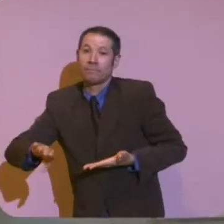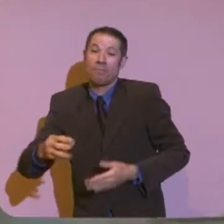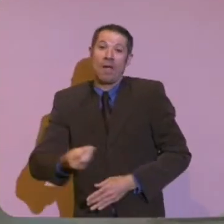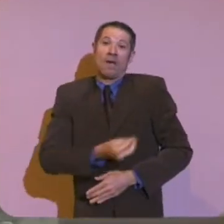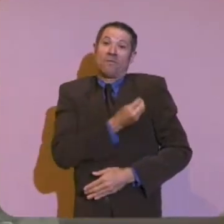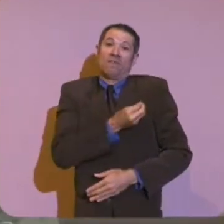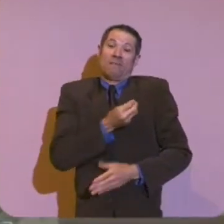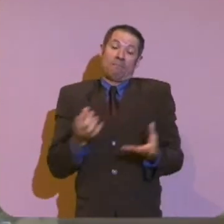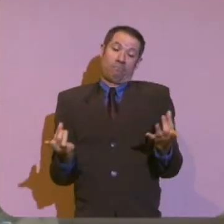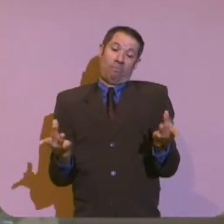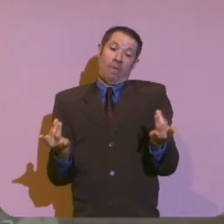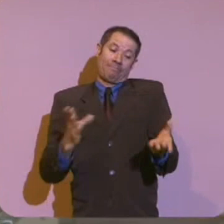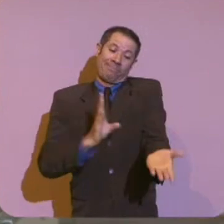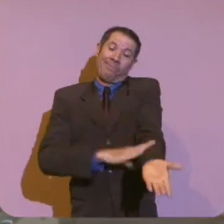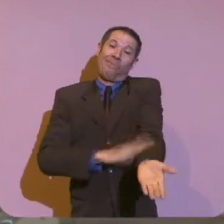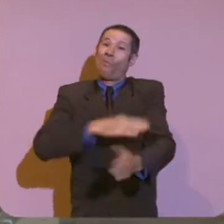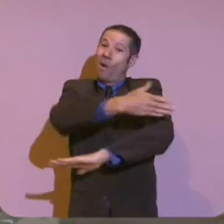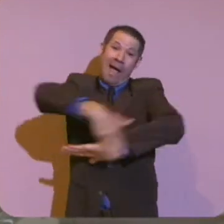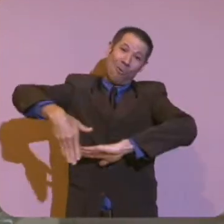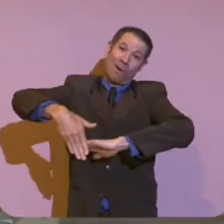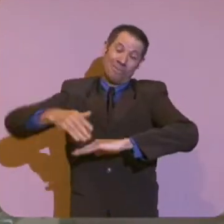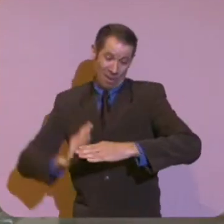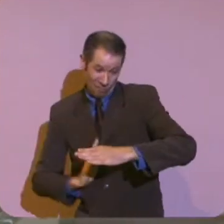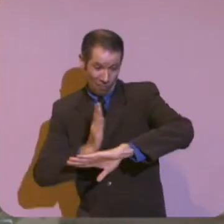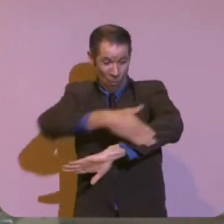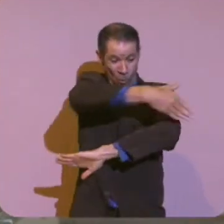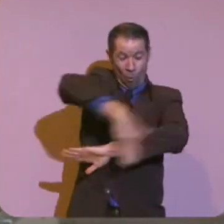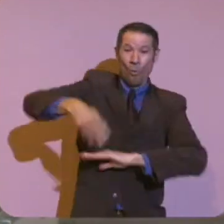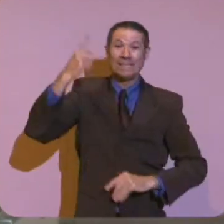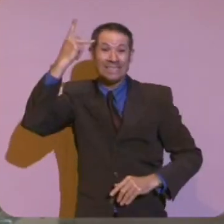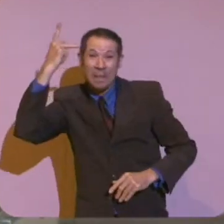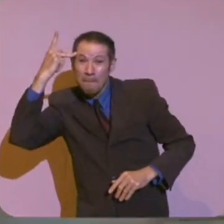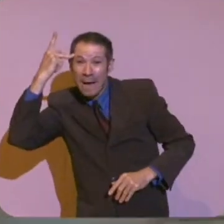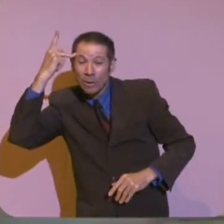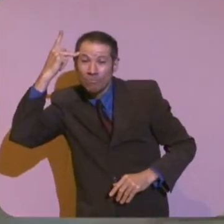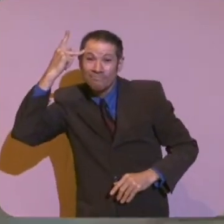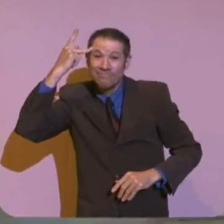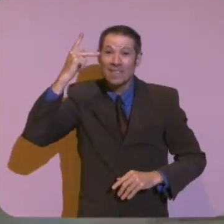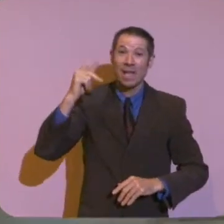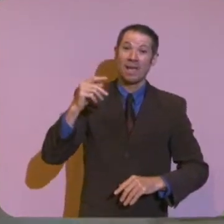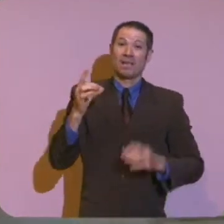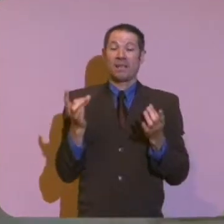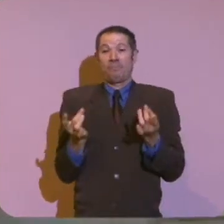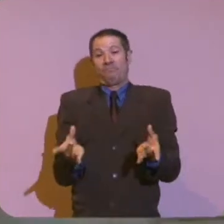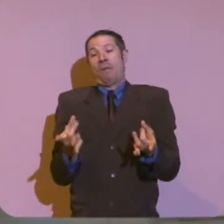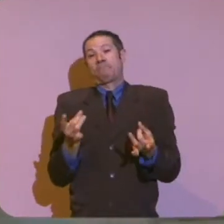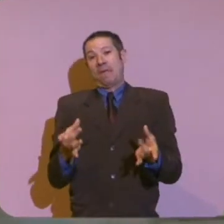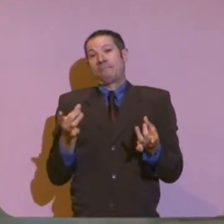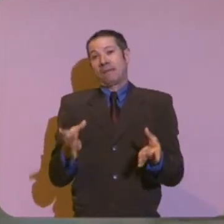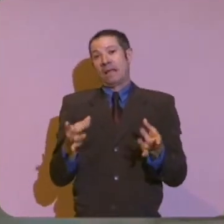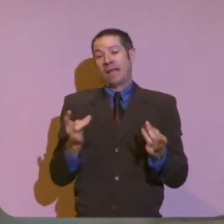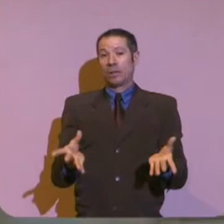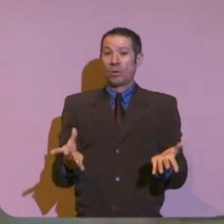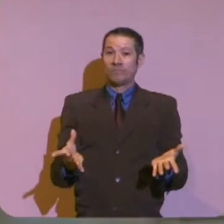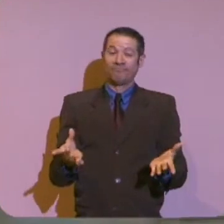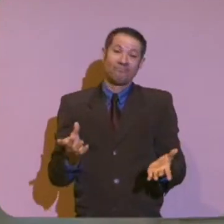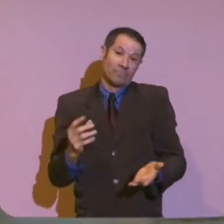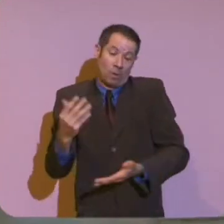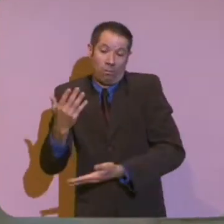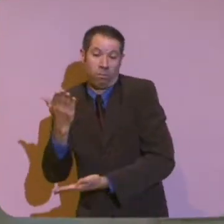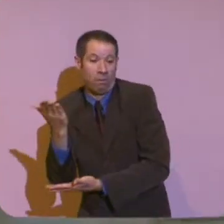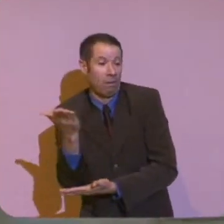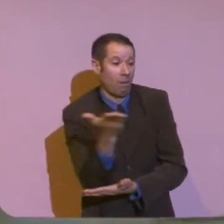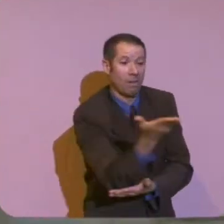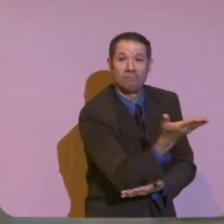minhas drogas na rua. E foi para a rua de São Paulo, lá para Cracolândia, lá para ser um catador